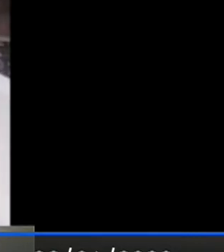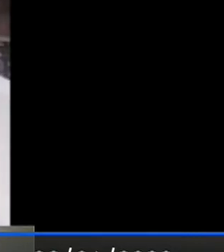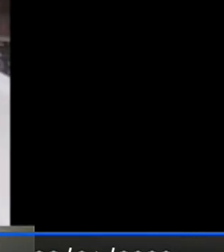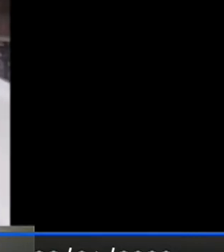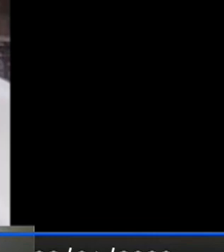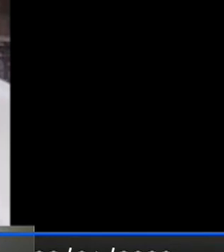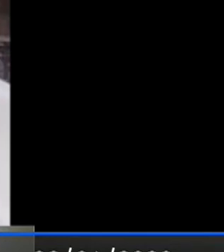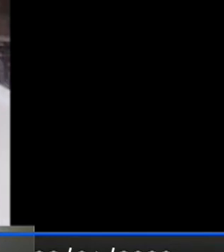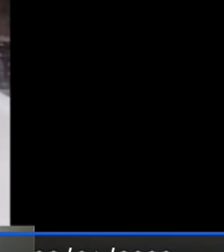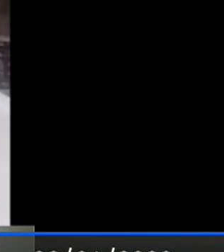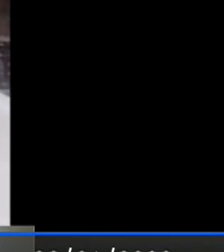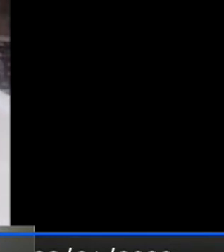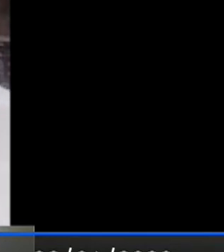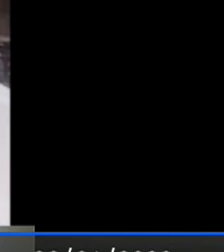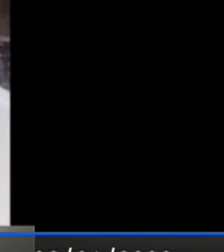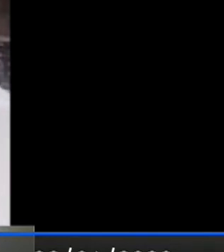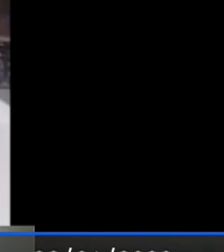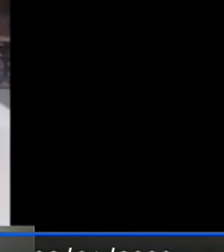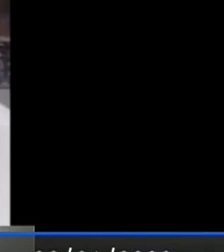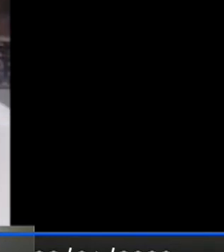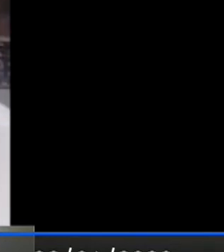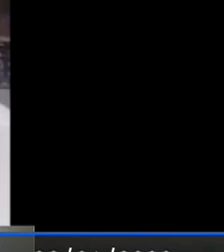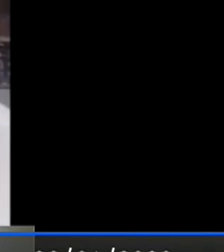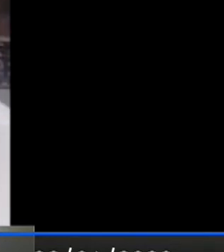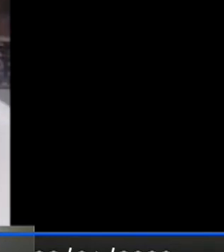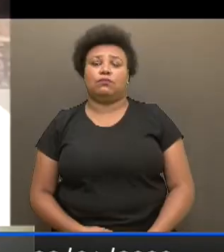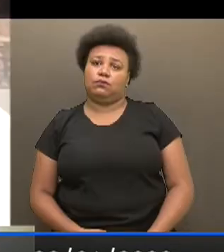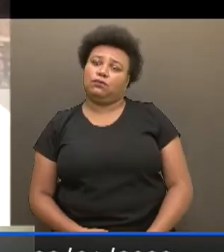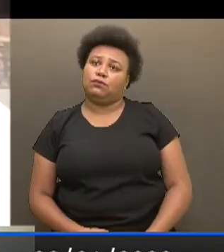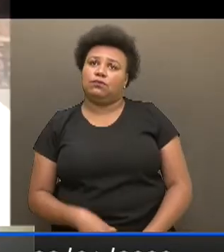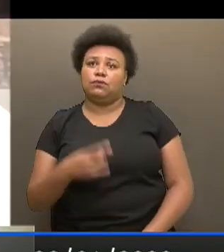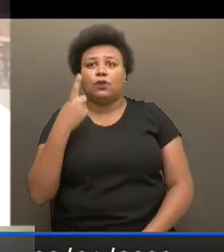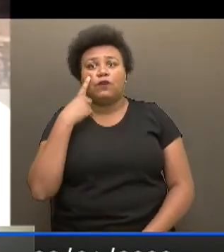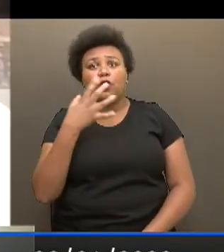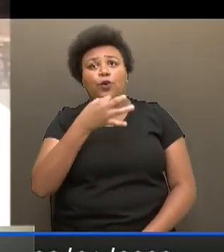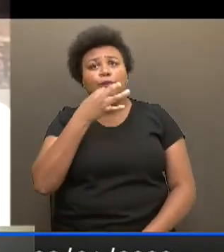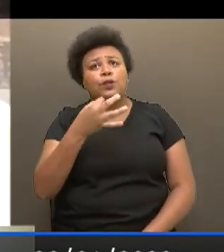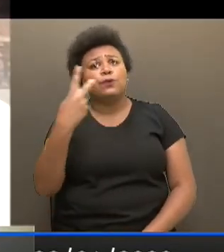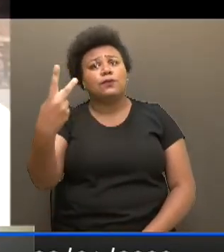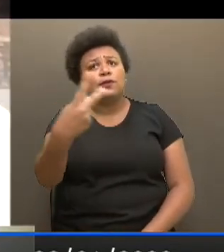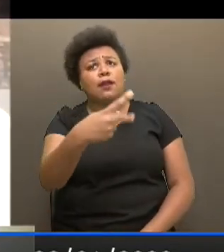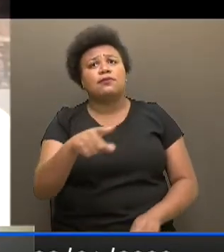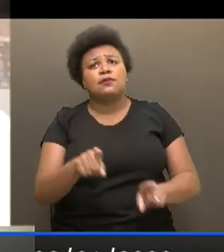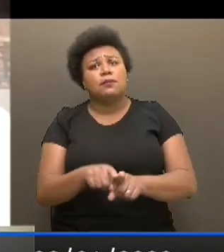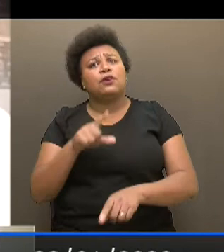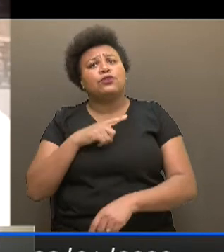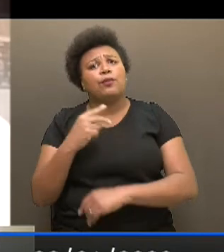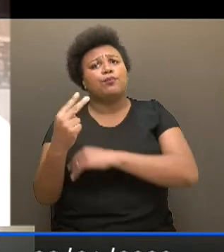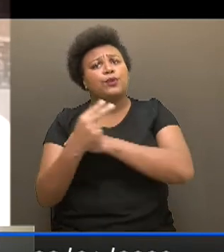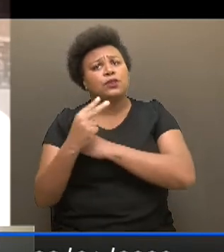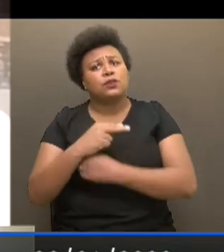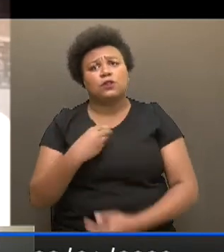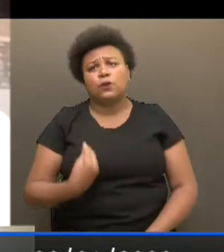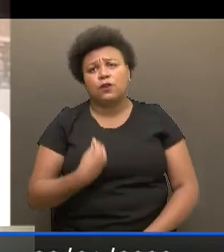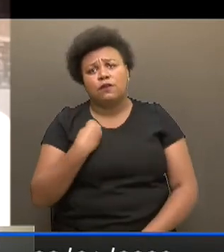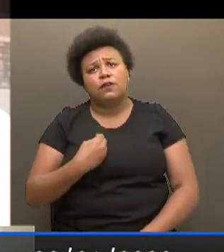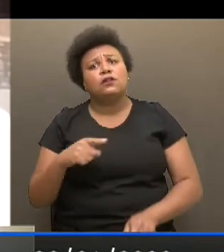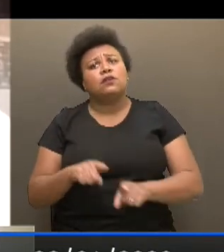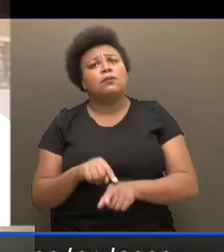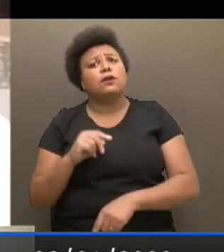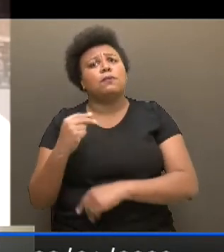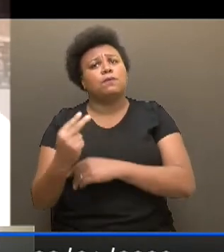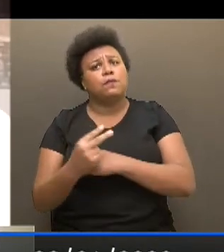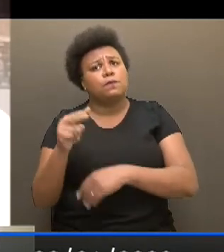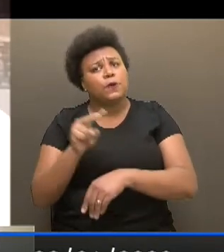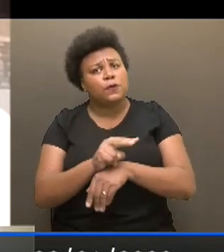do setor que vai ser atingido. Tem que ouvir a opinião deles também, para que nós tenhamos a proteção da vida, mas também tenhamos a proteção